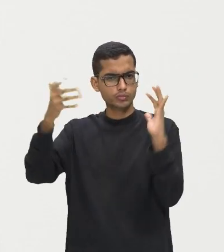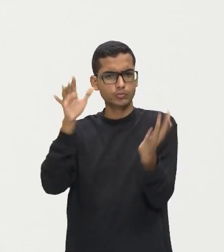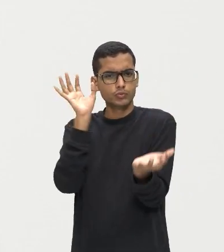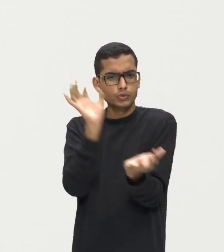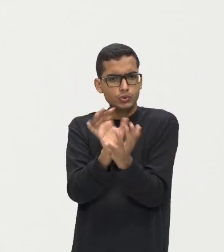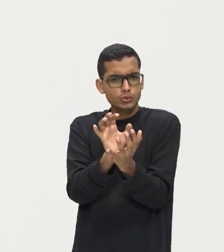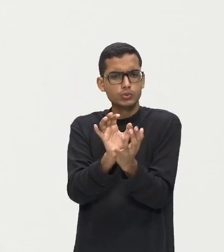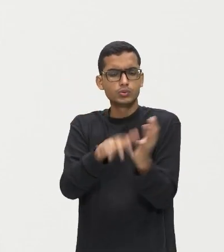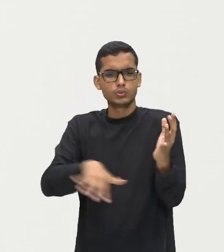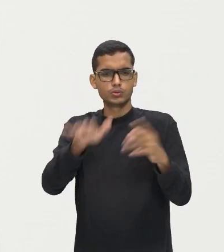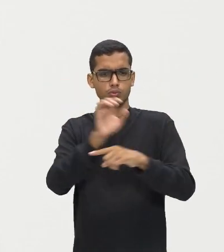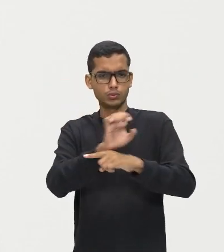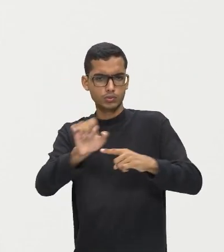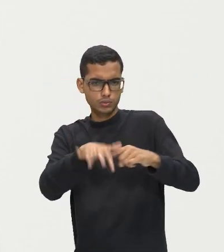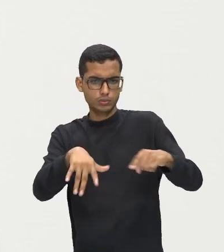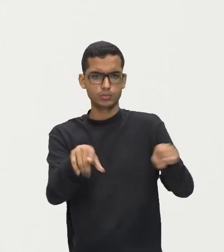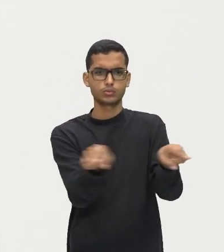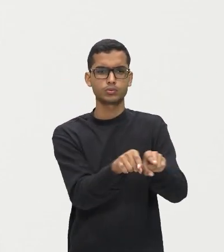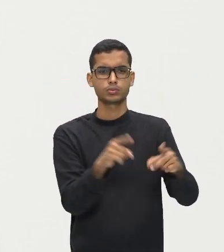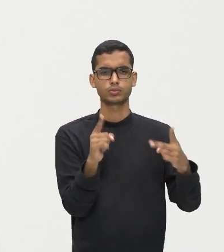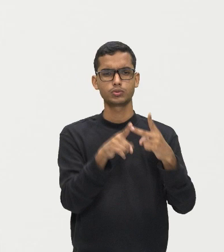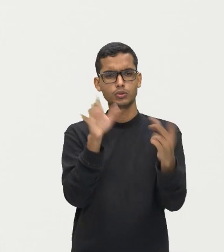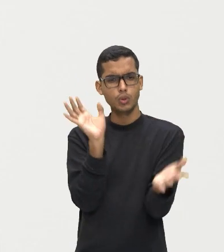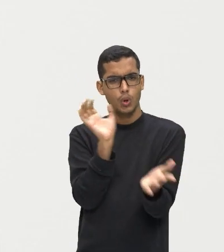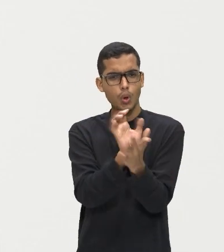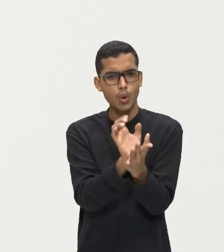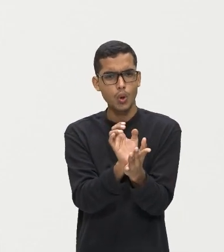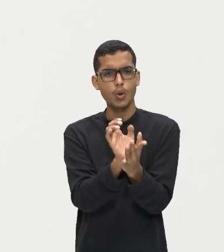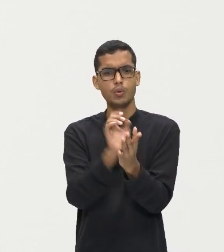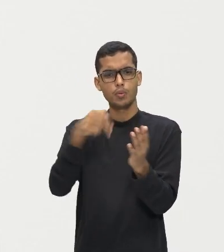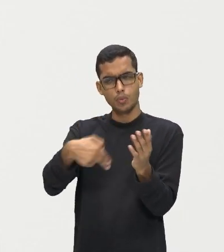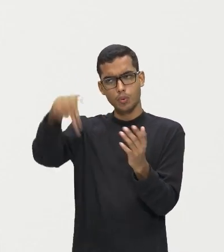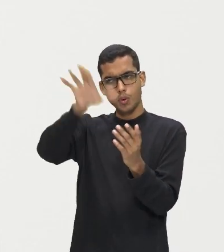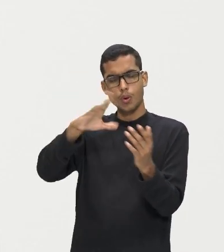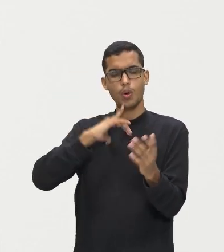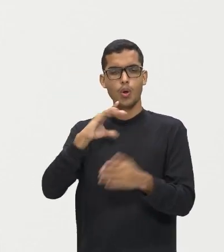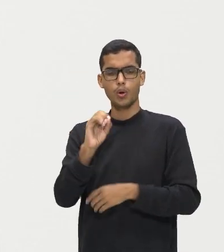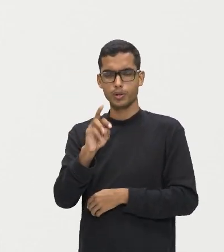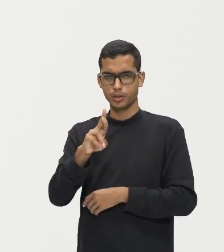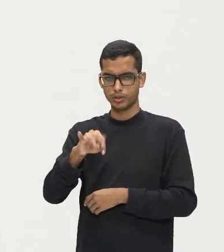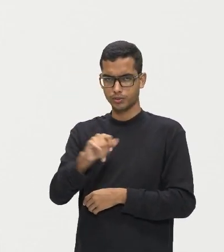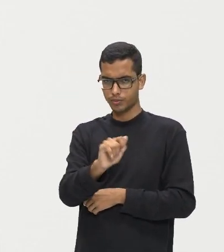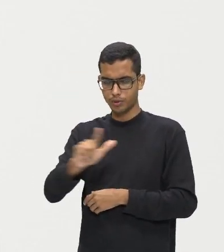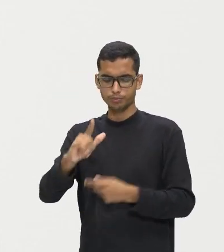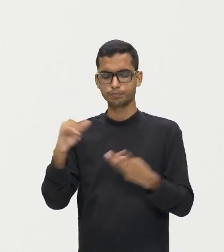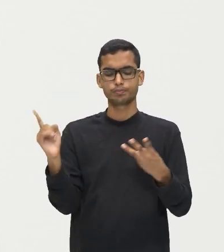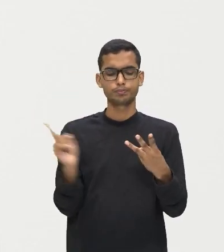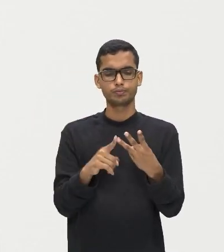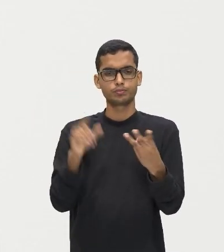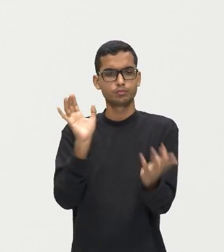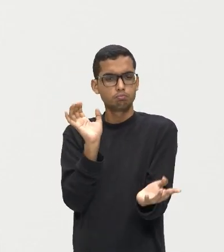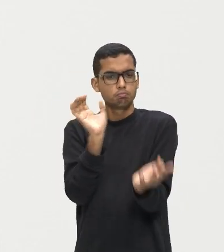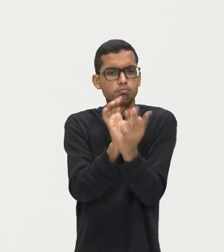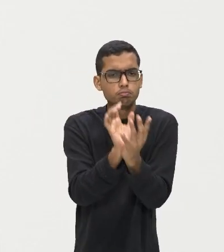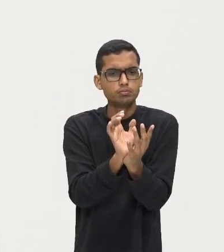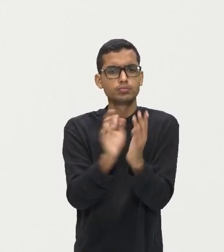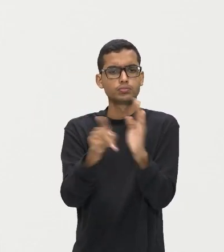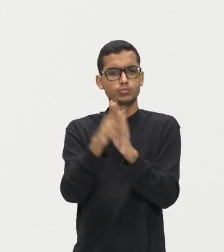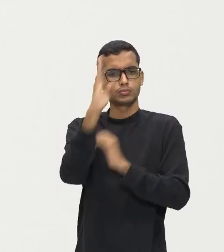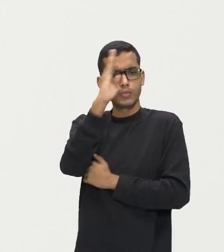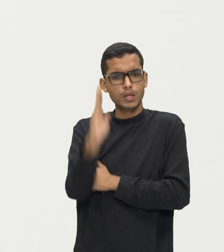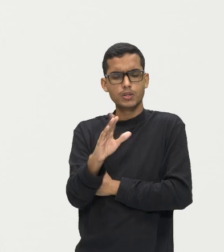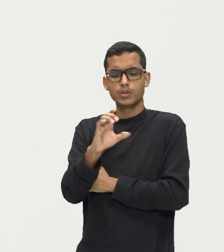zona equatorial, o tropical Nordeste Oriental e também o tropical Brasil